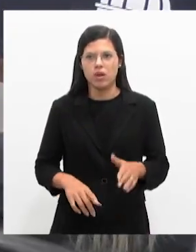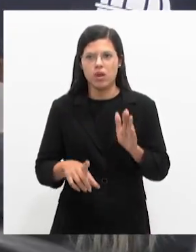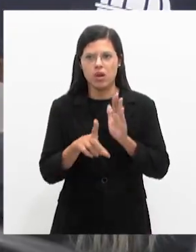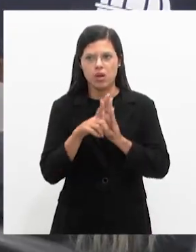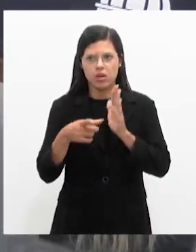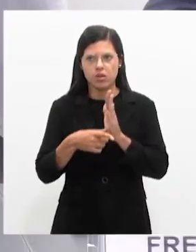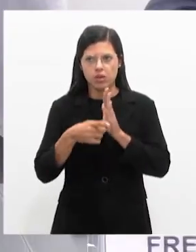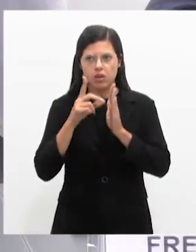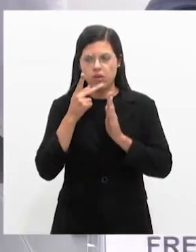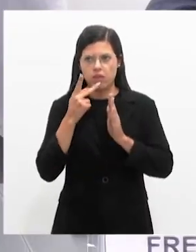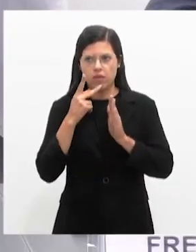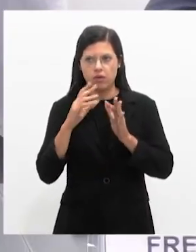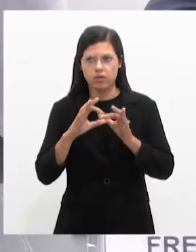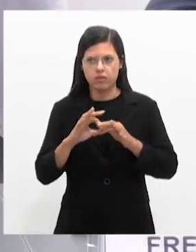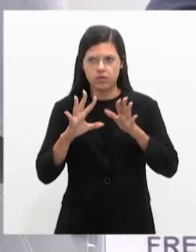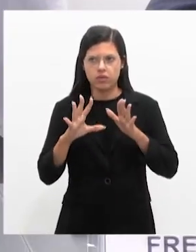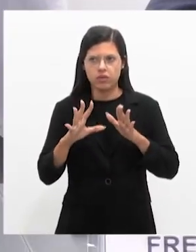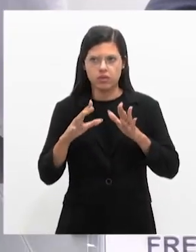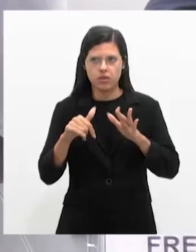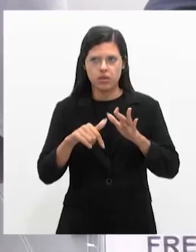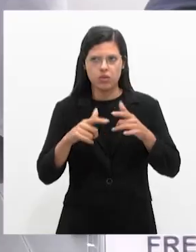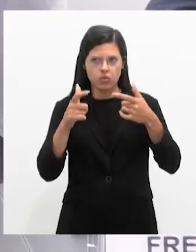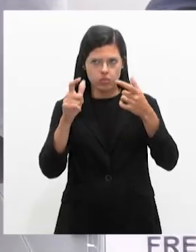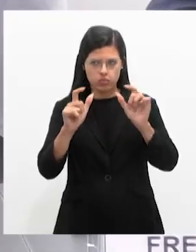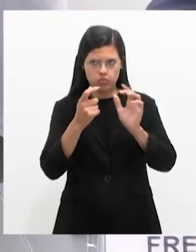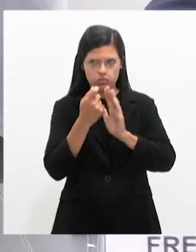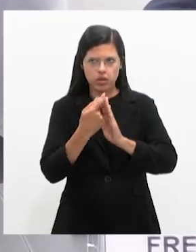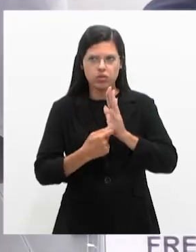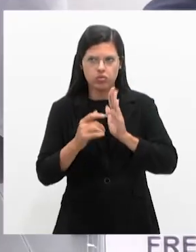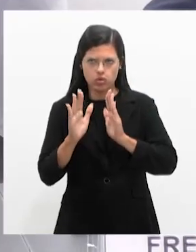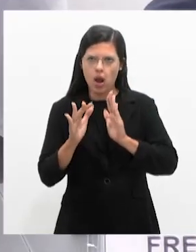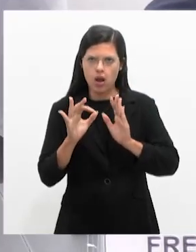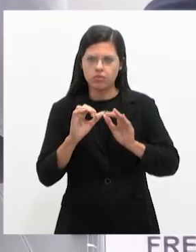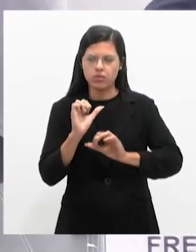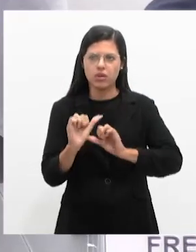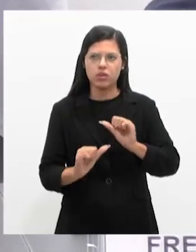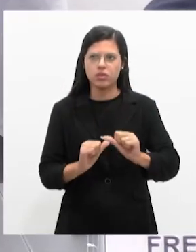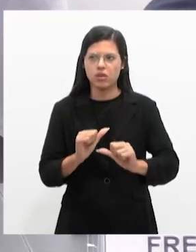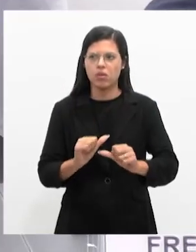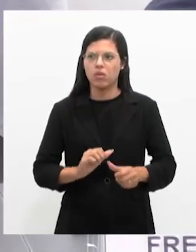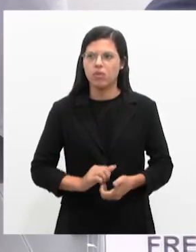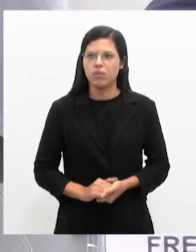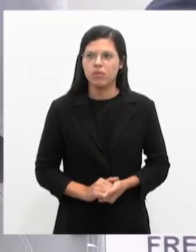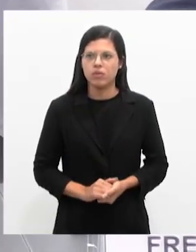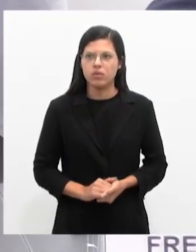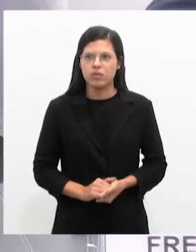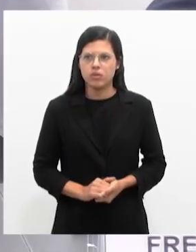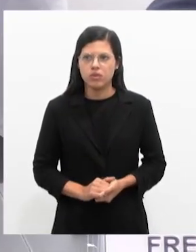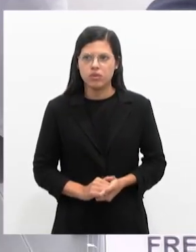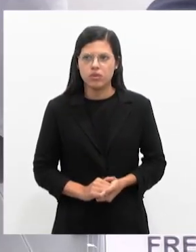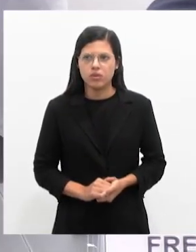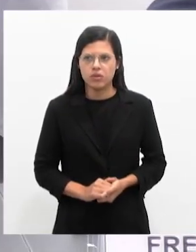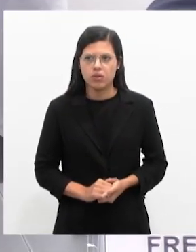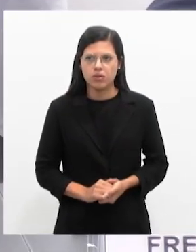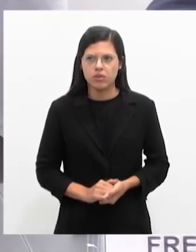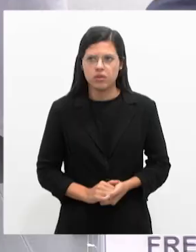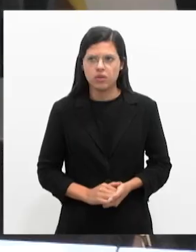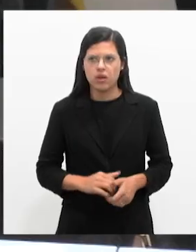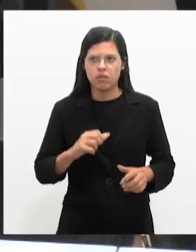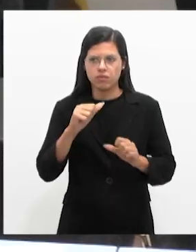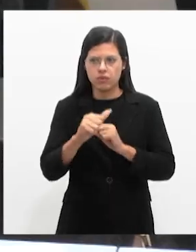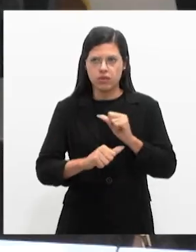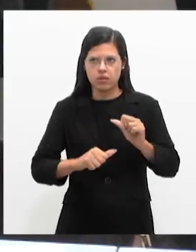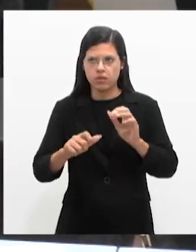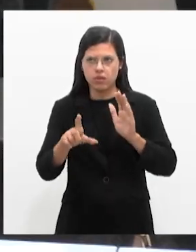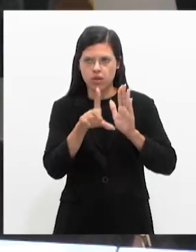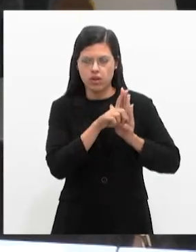né? No próprio emenda já está a alteração. Não, mas a própria emenda já está fazendo alteração à lei. Sim,